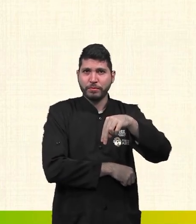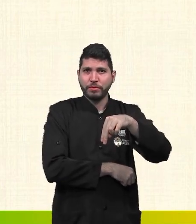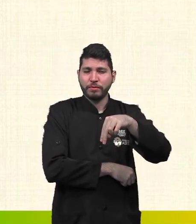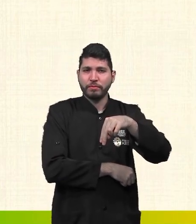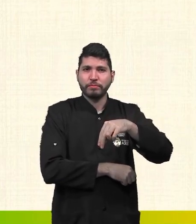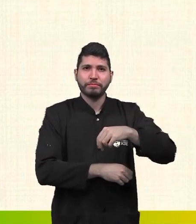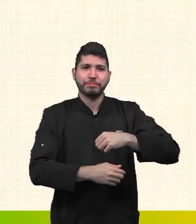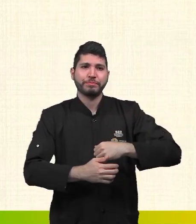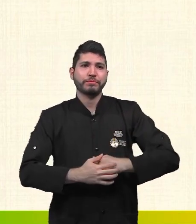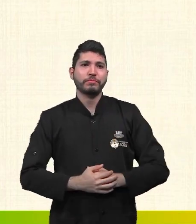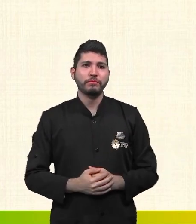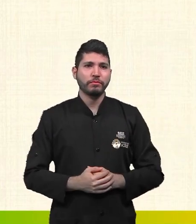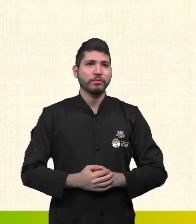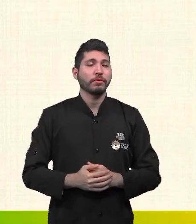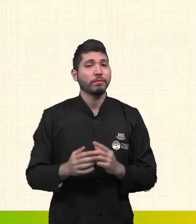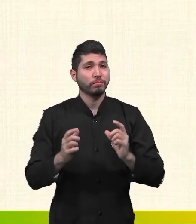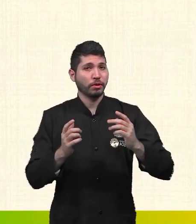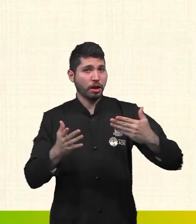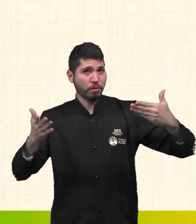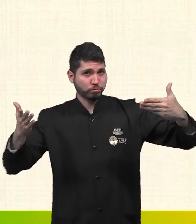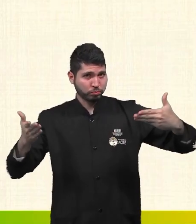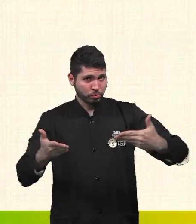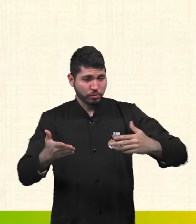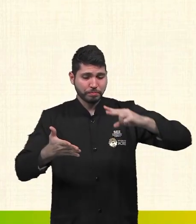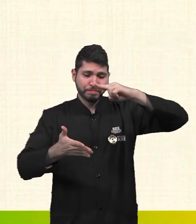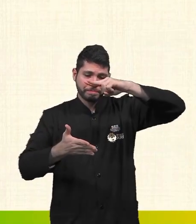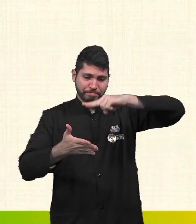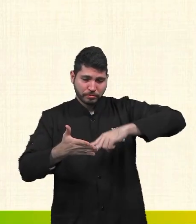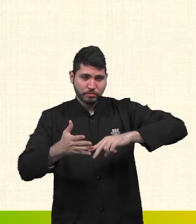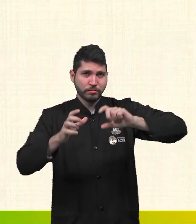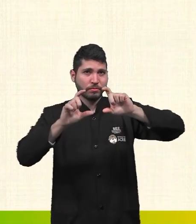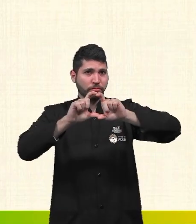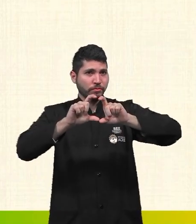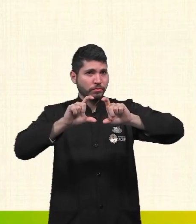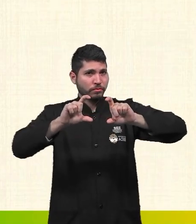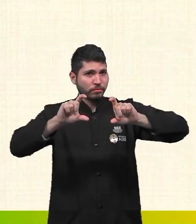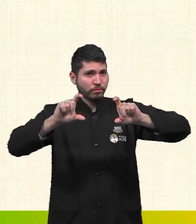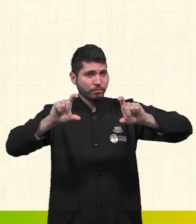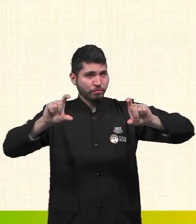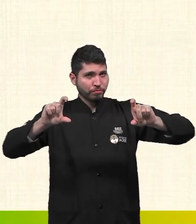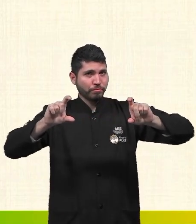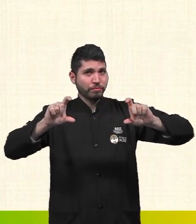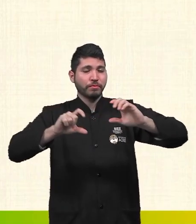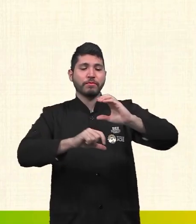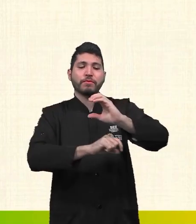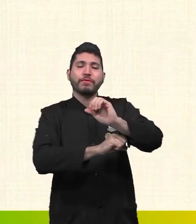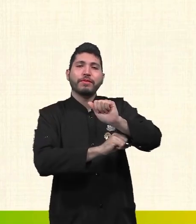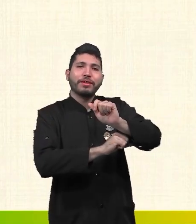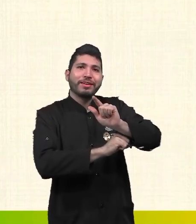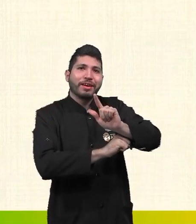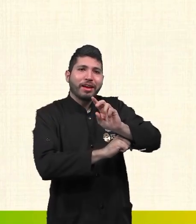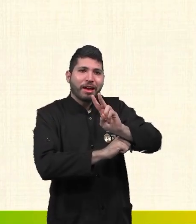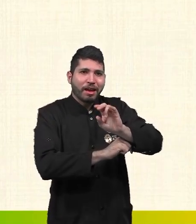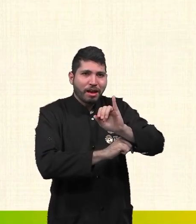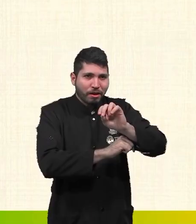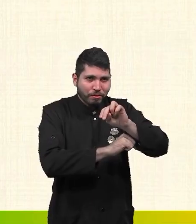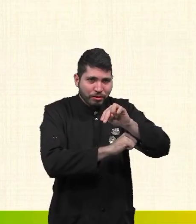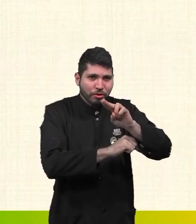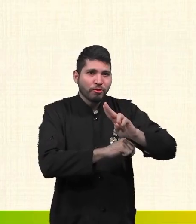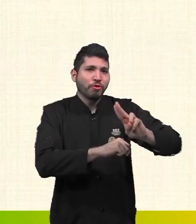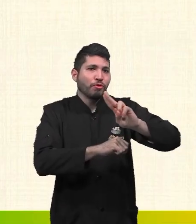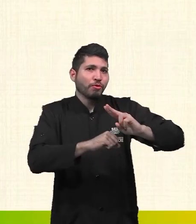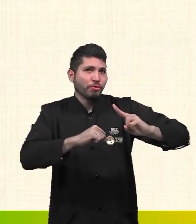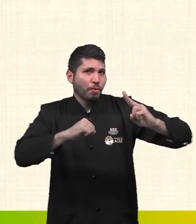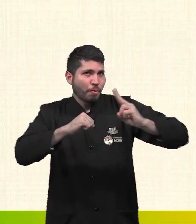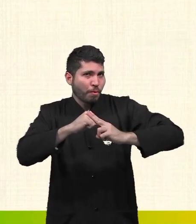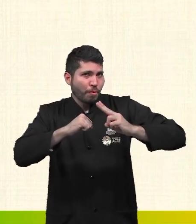Nós vamos agora ler o enunciado da questão. Na tirinha ao lado, Calvin usa o verbo modal can